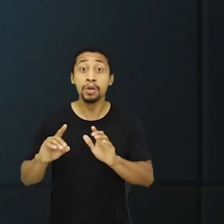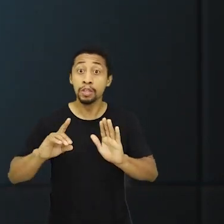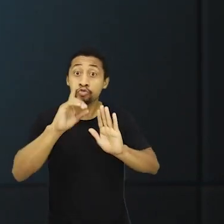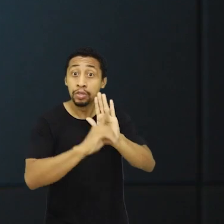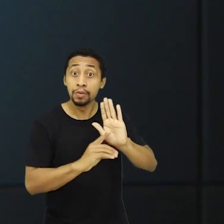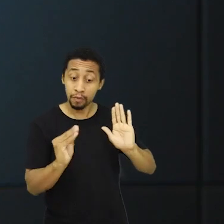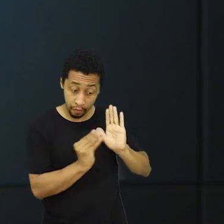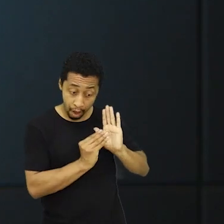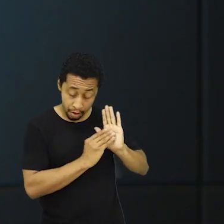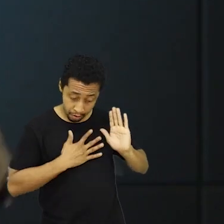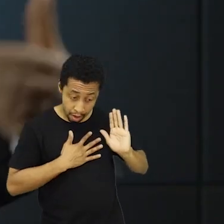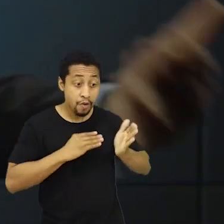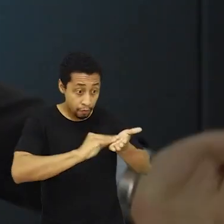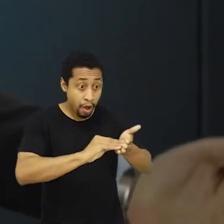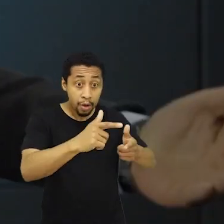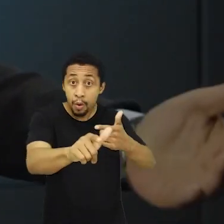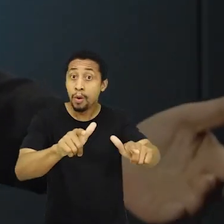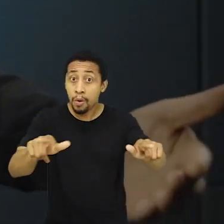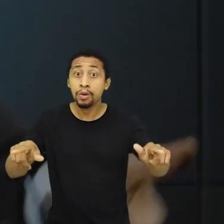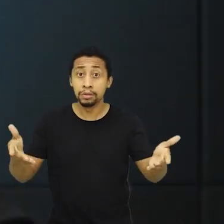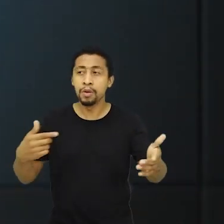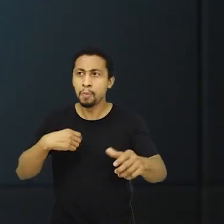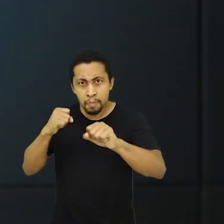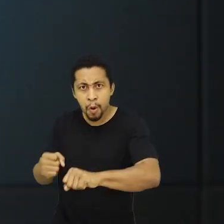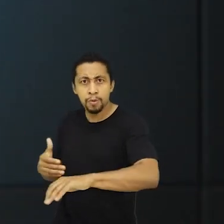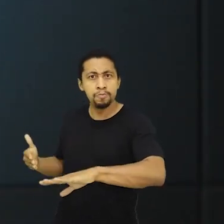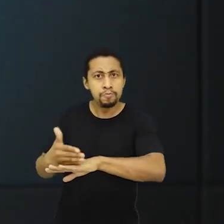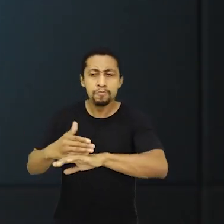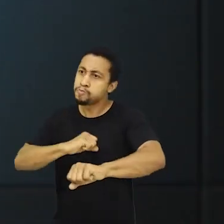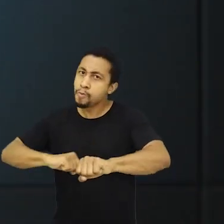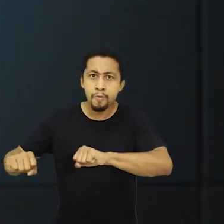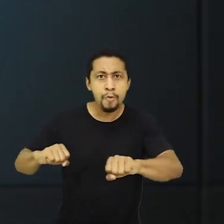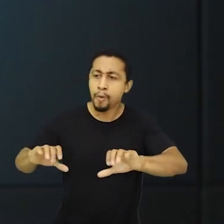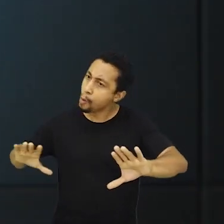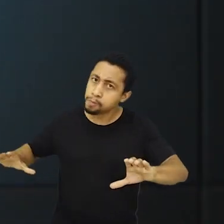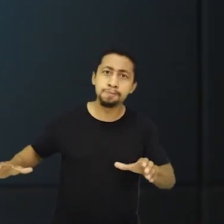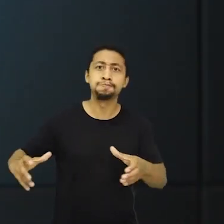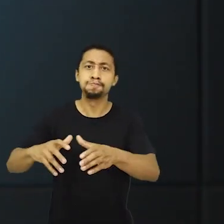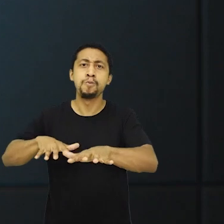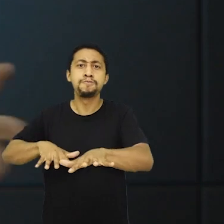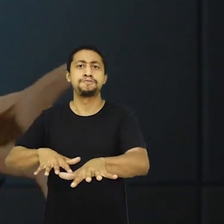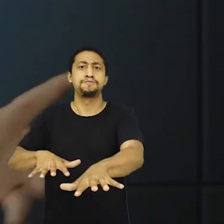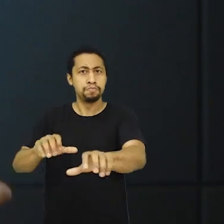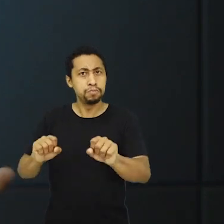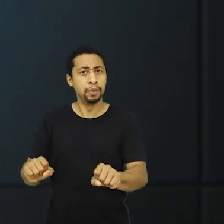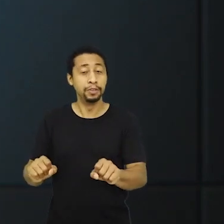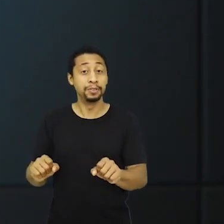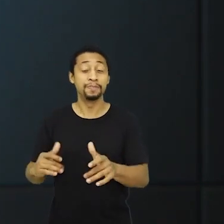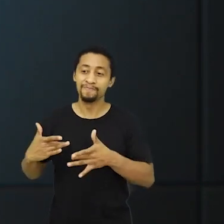que eu tenho, que eu também posso participar desse ativismo com elas. E é esse tipo